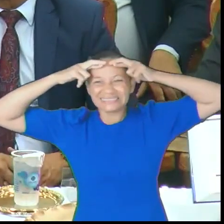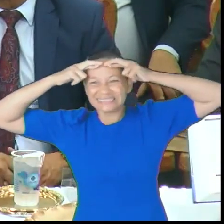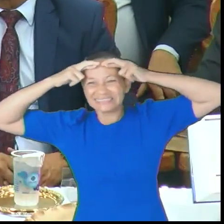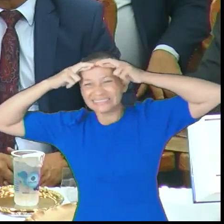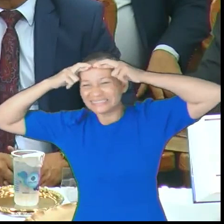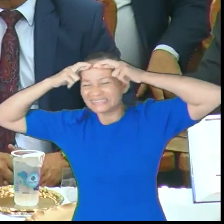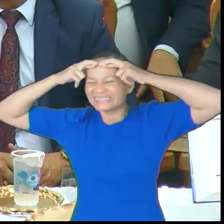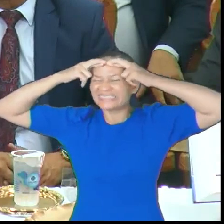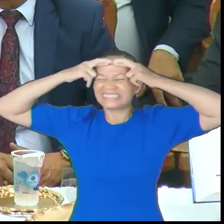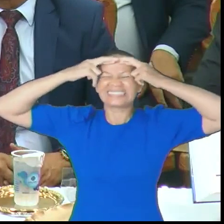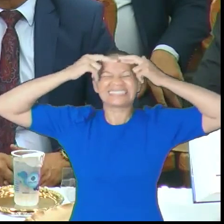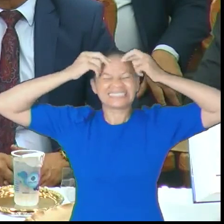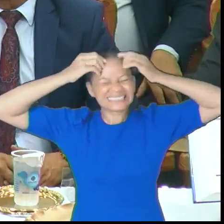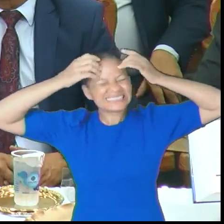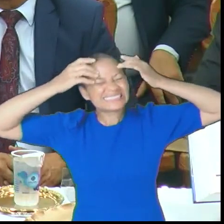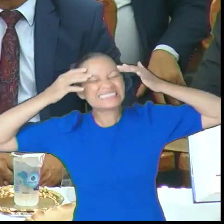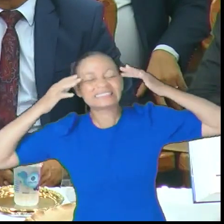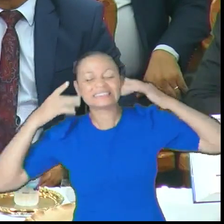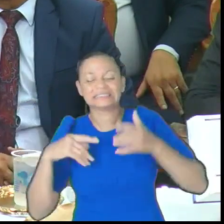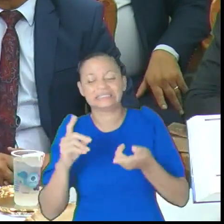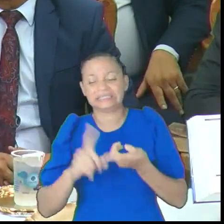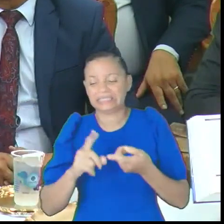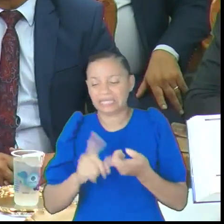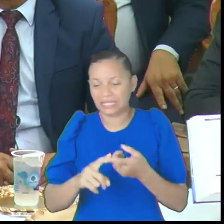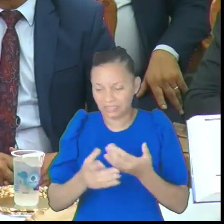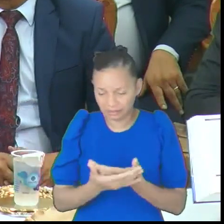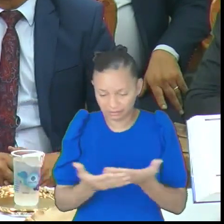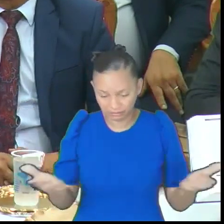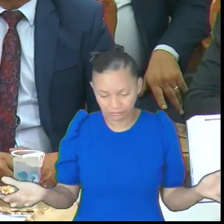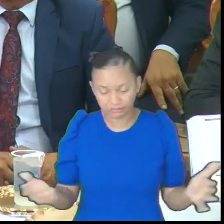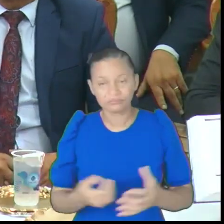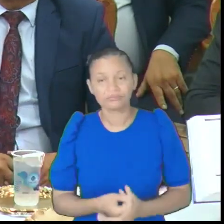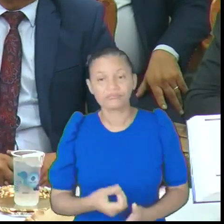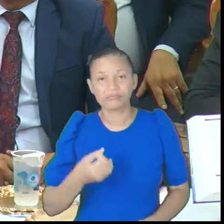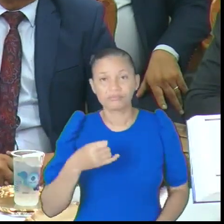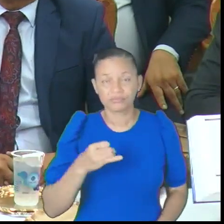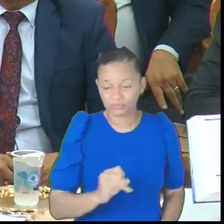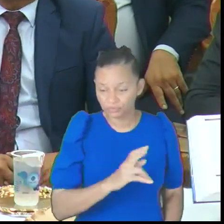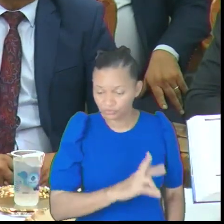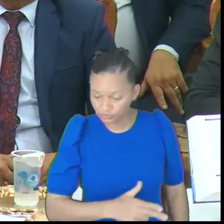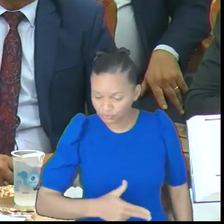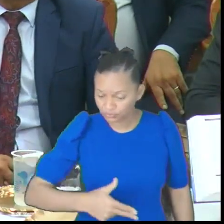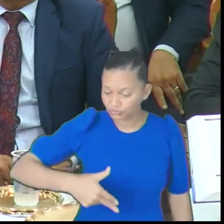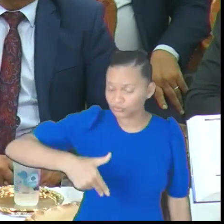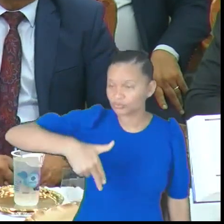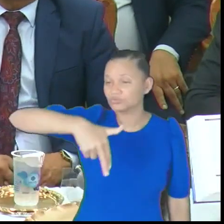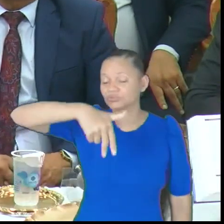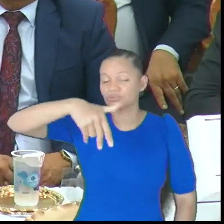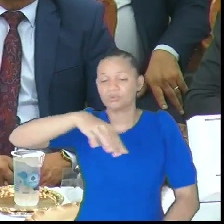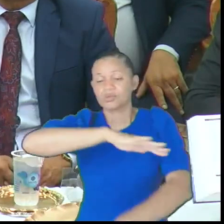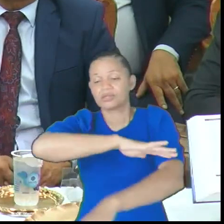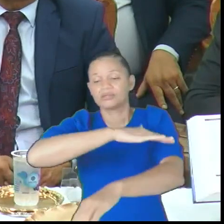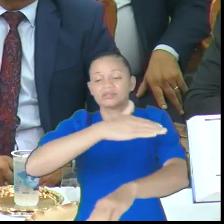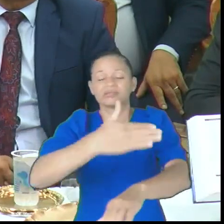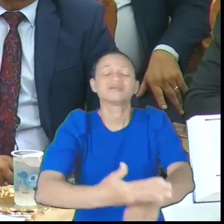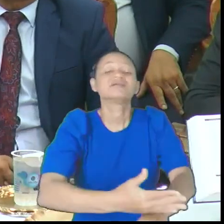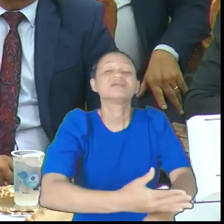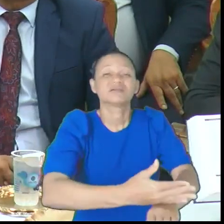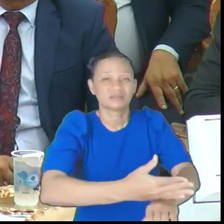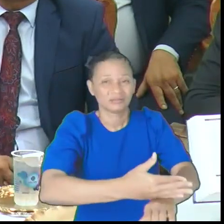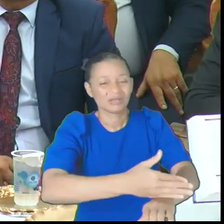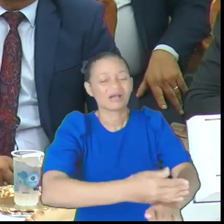de vocês, colocarão na minha também. Se eu subir ao Calvário, vocês também